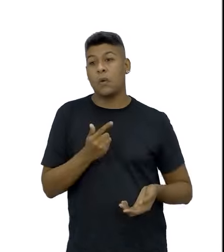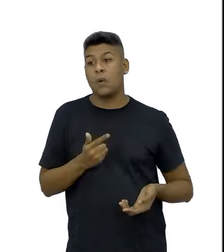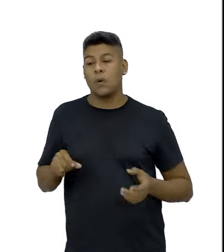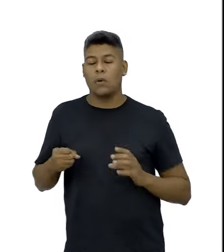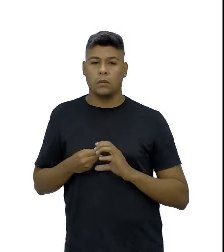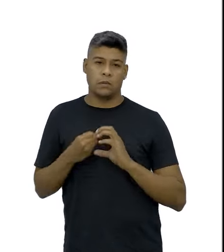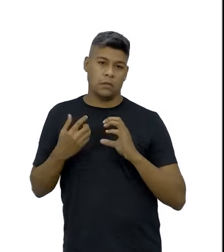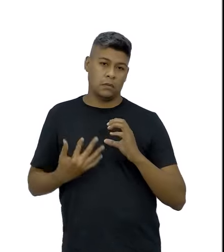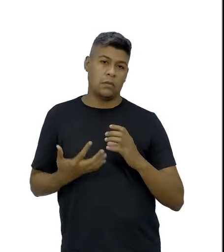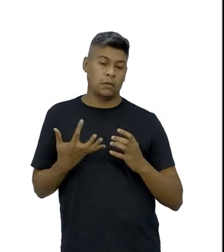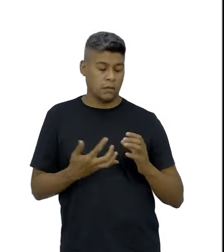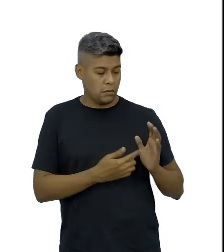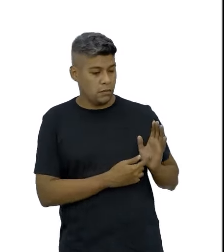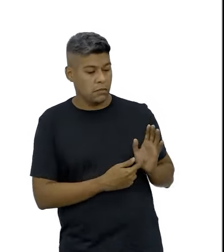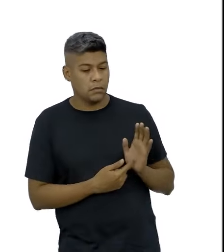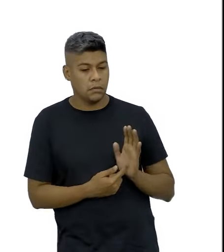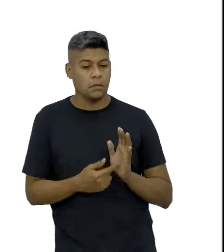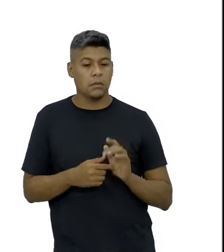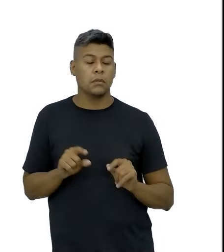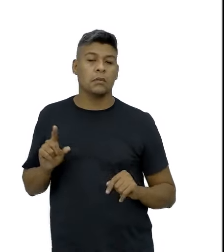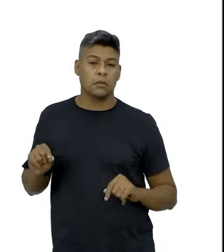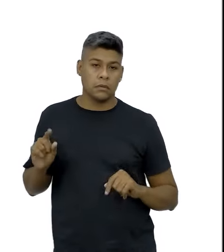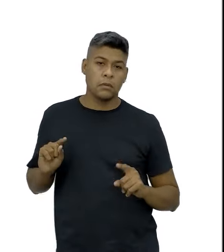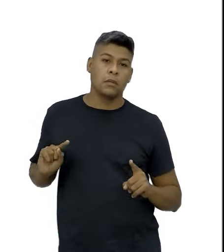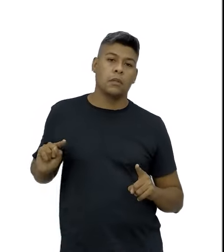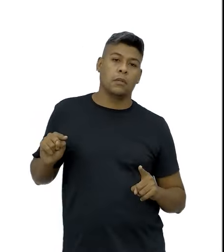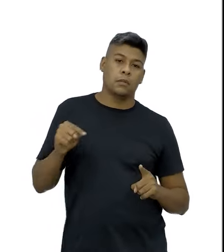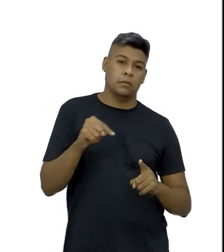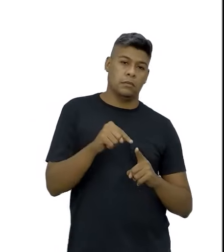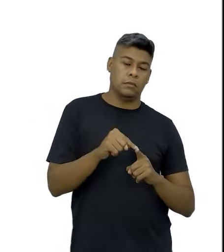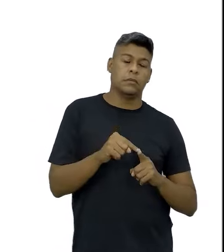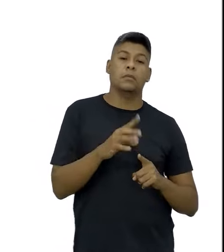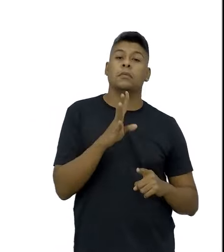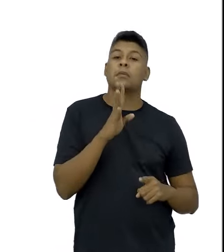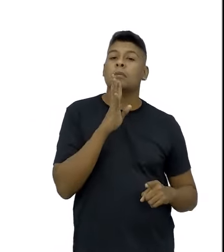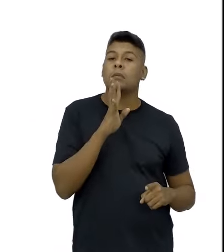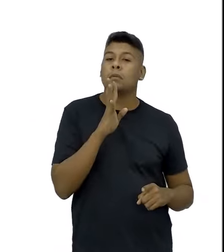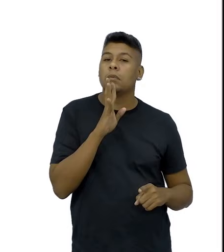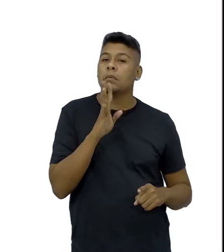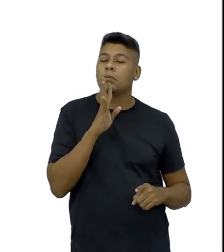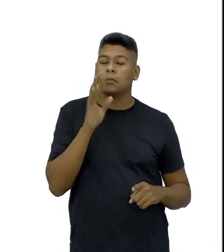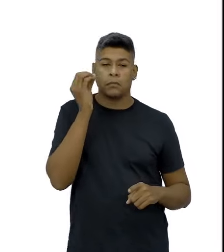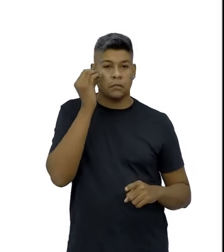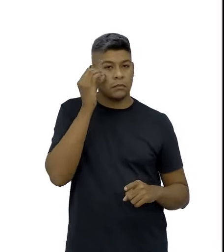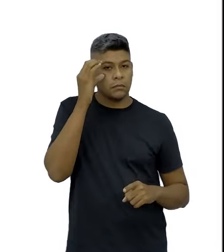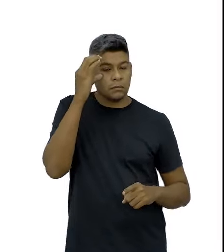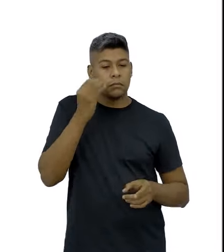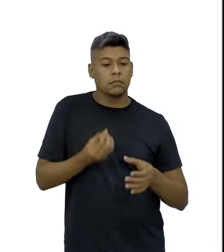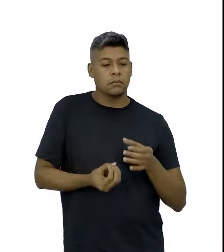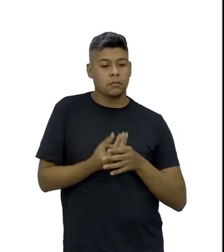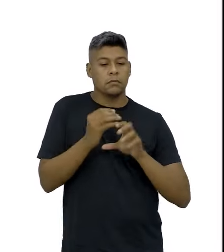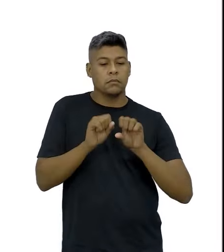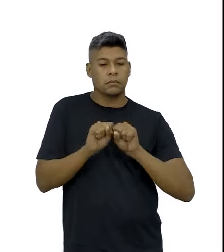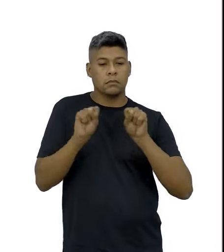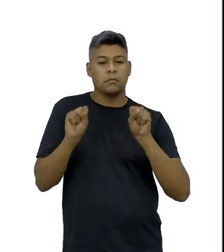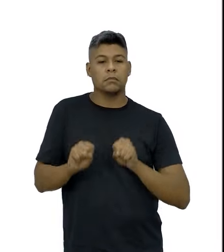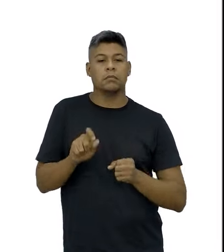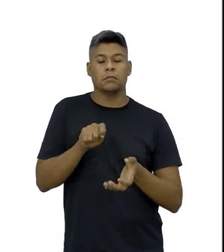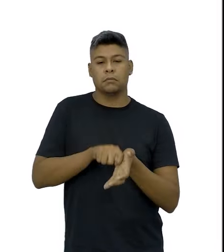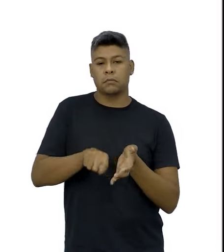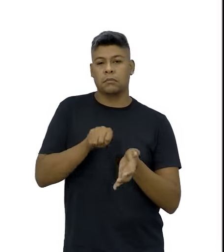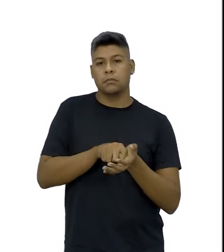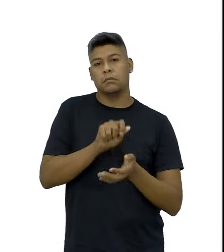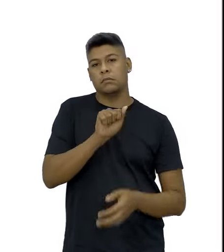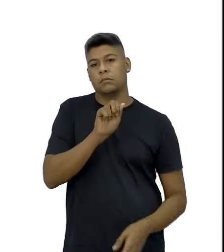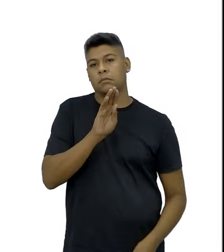aspecto que eu quero destacar é em relação ao objeto de conhecimento, construção do sistema de escrita alfabético.